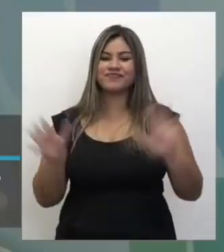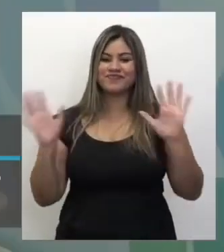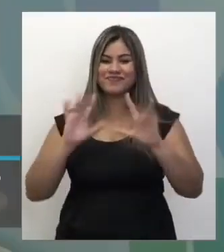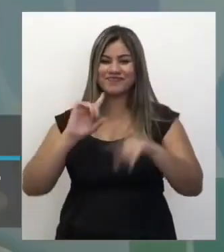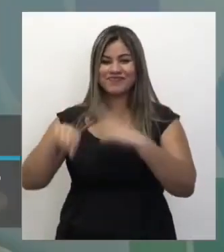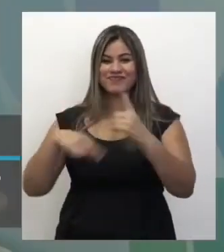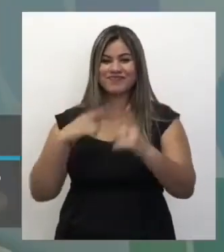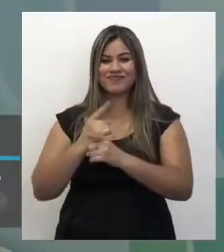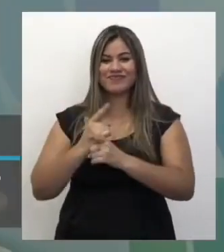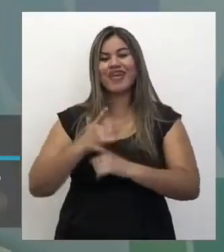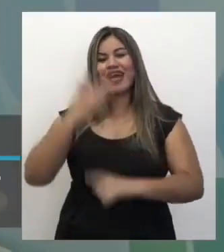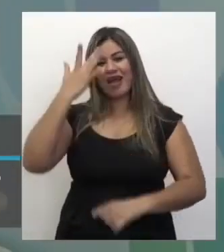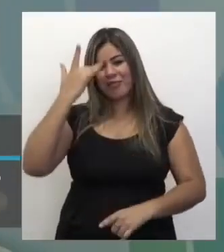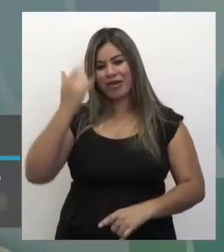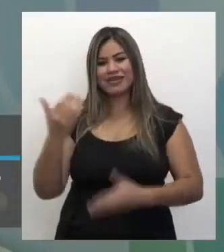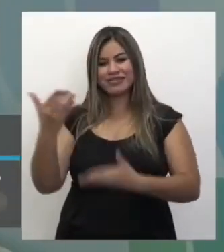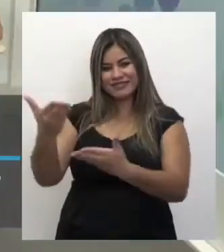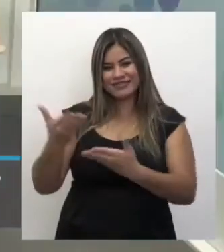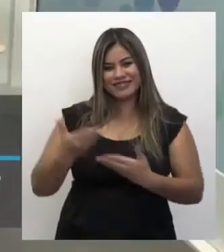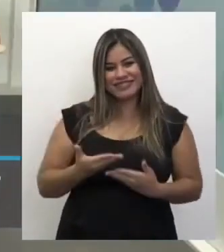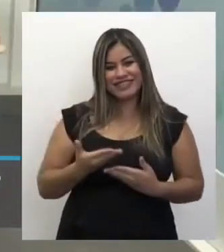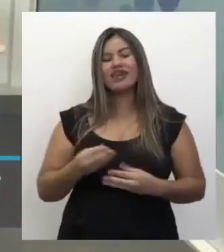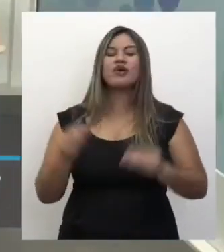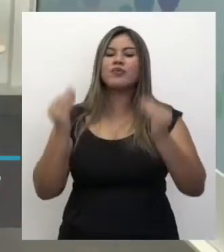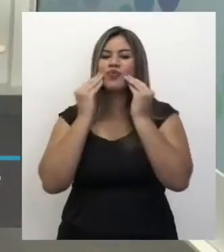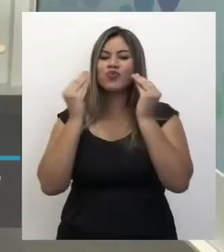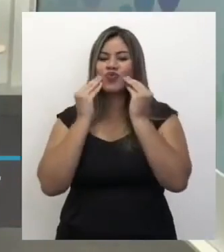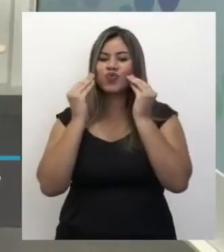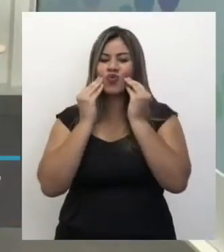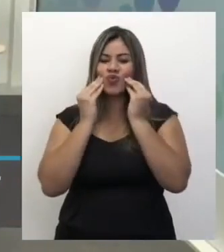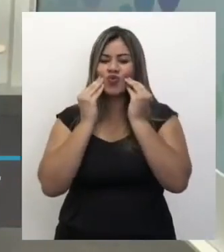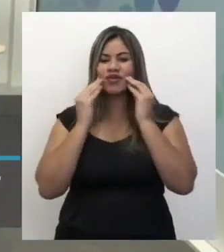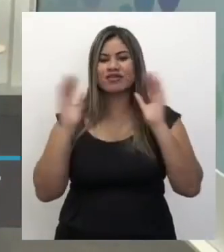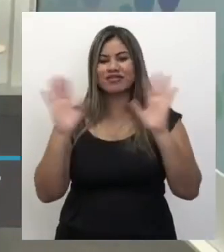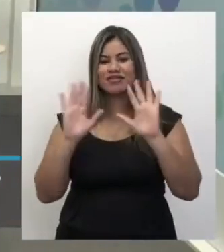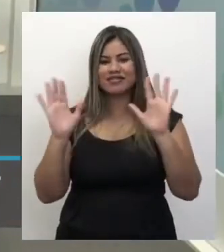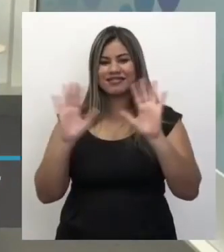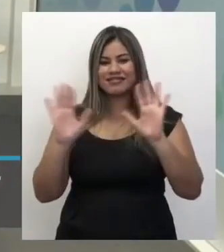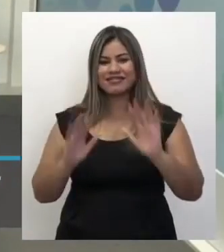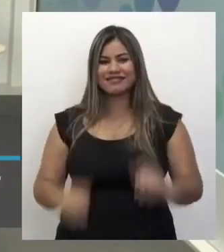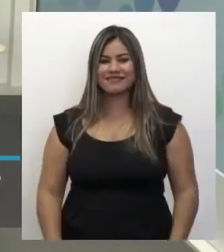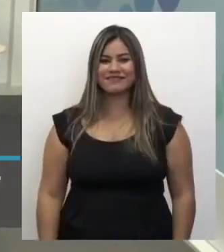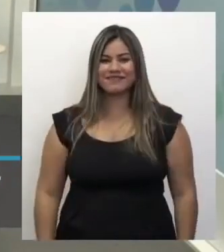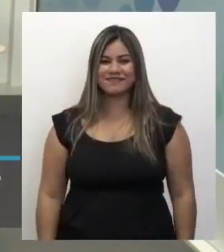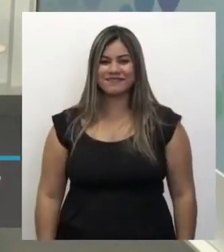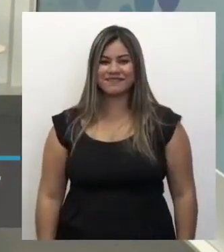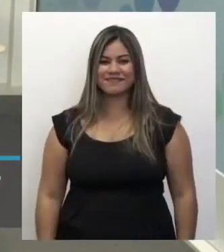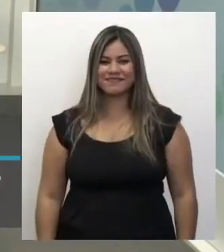Até amanhã com a nossa convidada. Um beijo, Nono. Até a próxima. Parte 2 dessa aula.